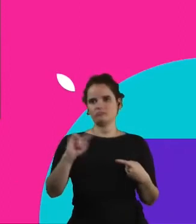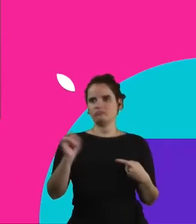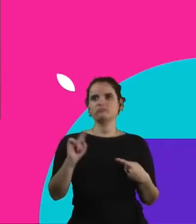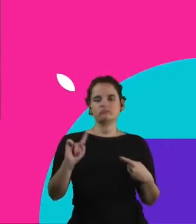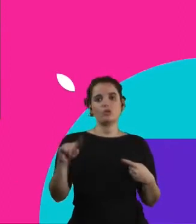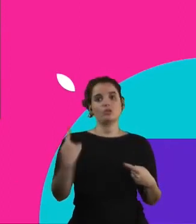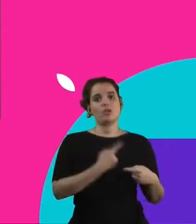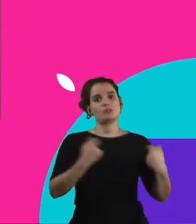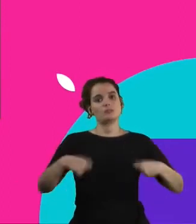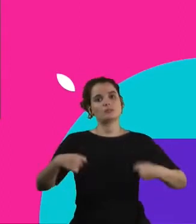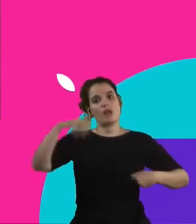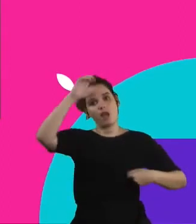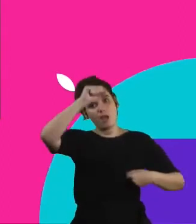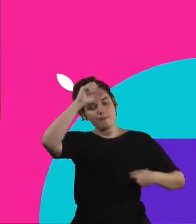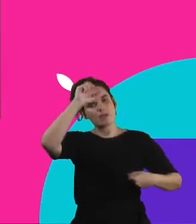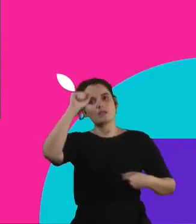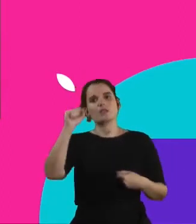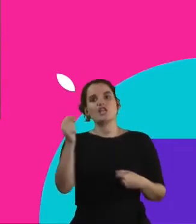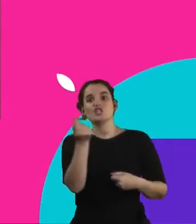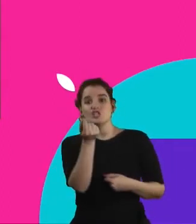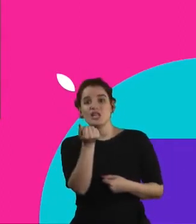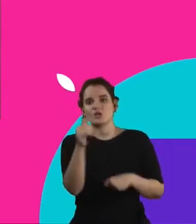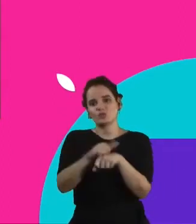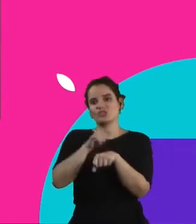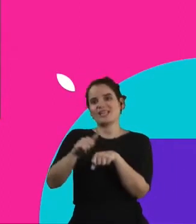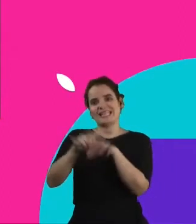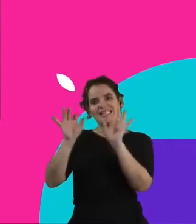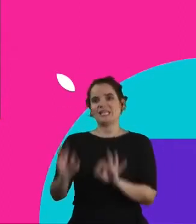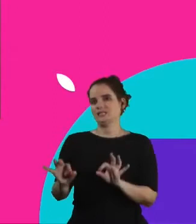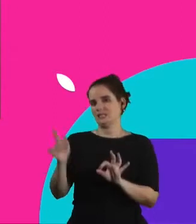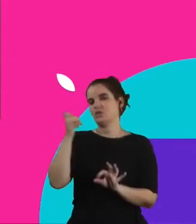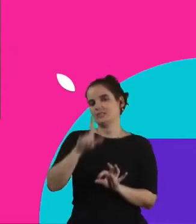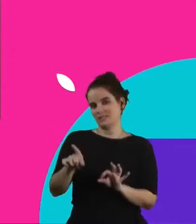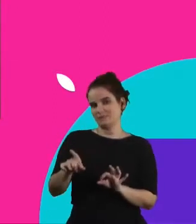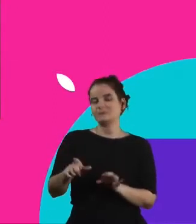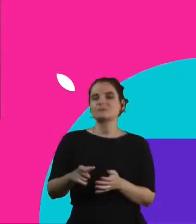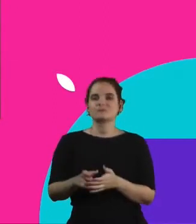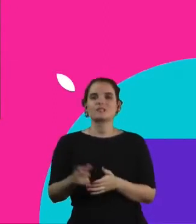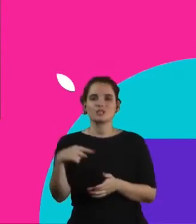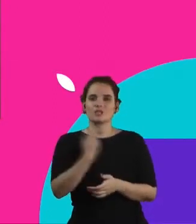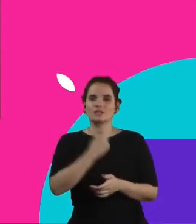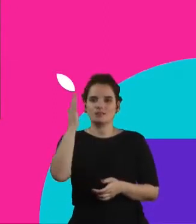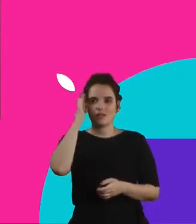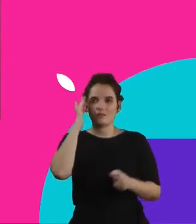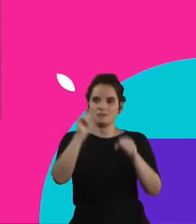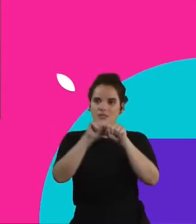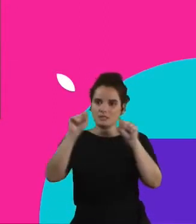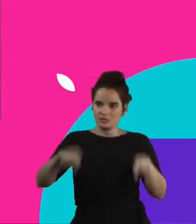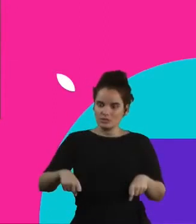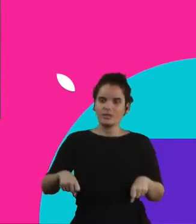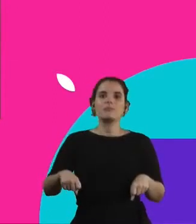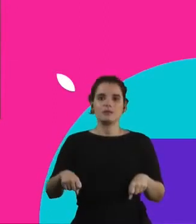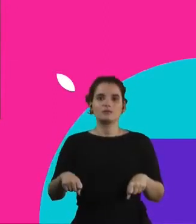precisa aprender a utilizar o dinheiro da maneira certa. Do jeito que o sistema está posto, a gente já